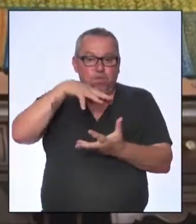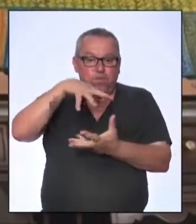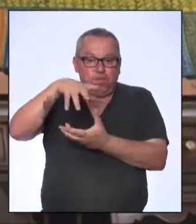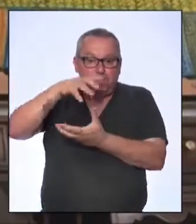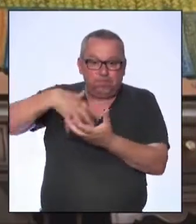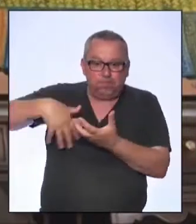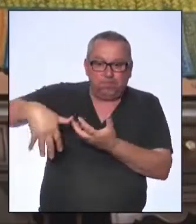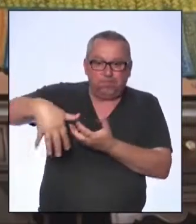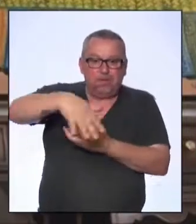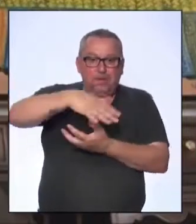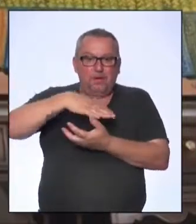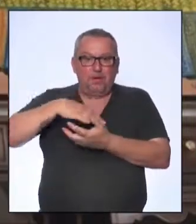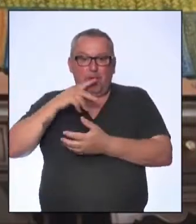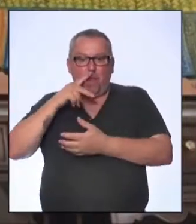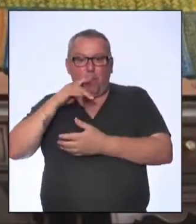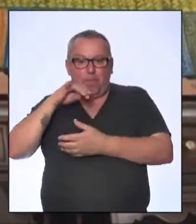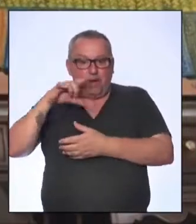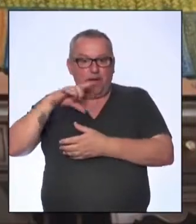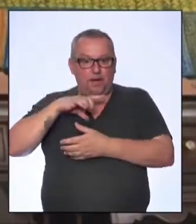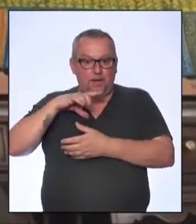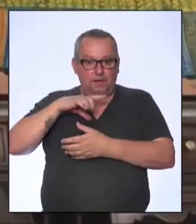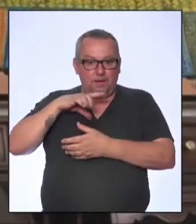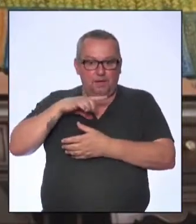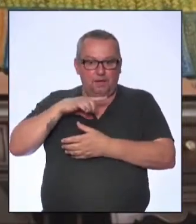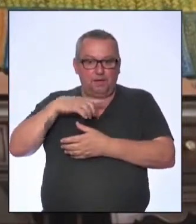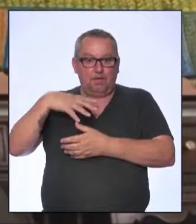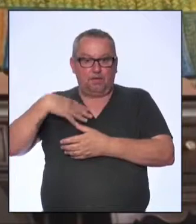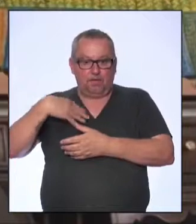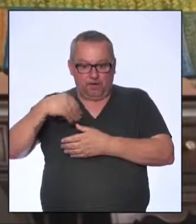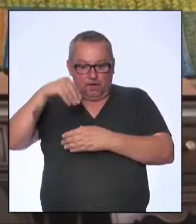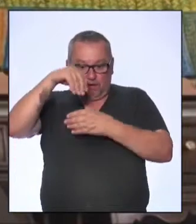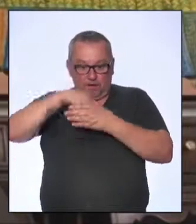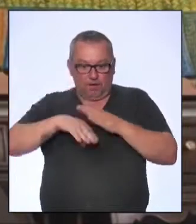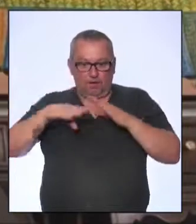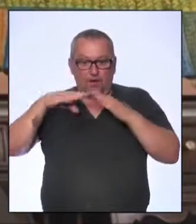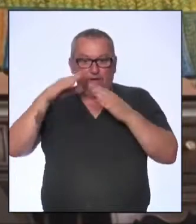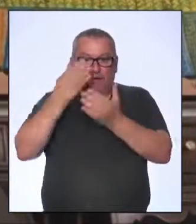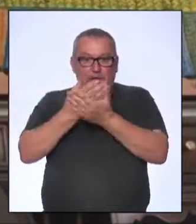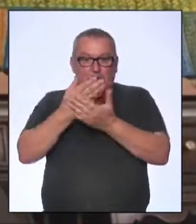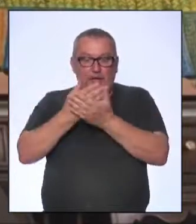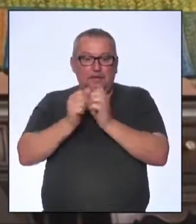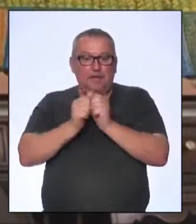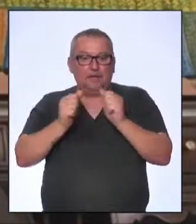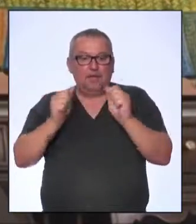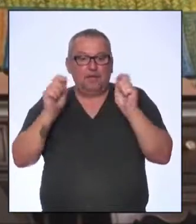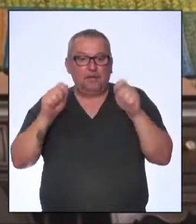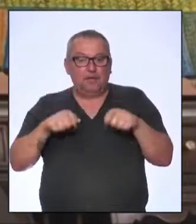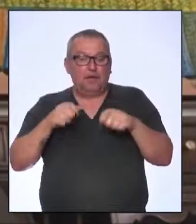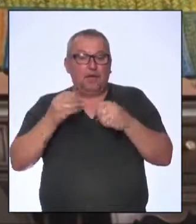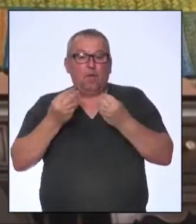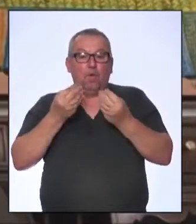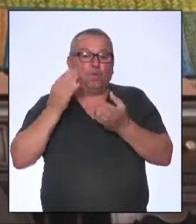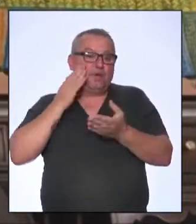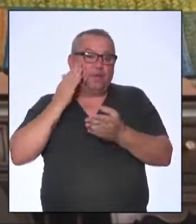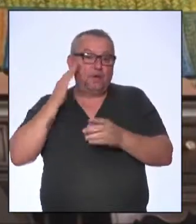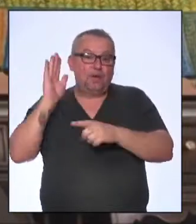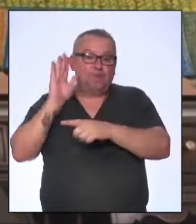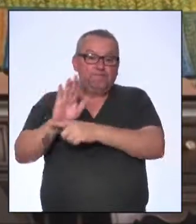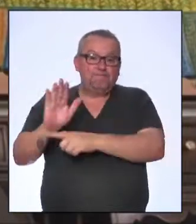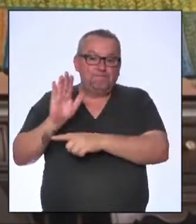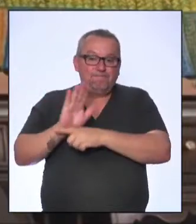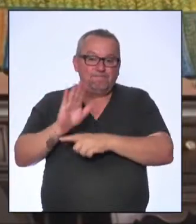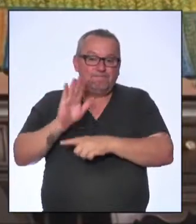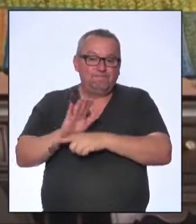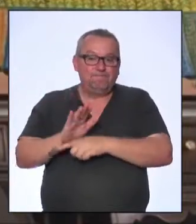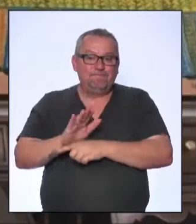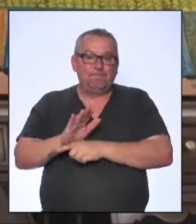os pais estão com os filhos dentro de casa, sem poder ou sem saber ajudar. Isso que você está